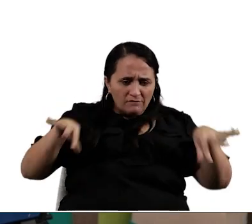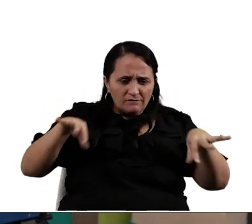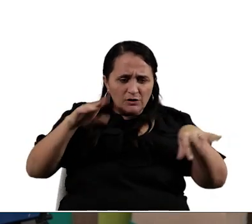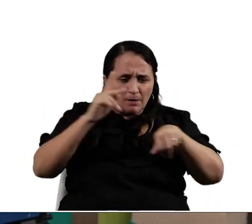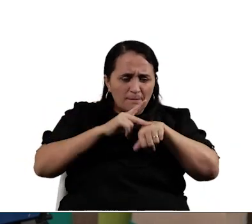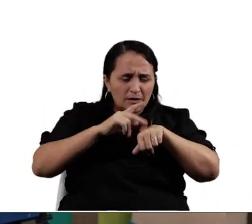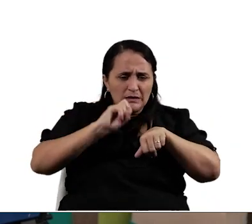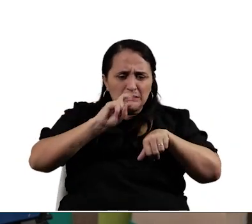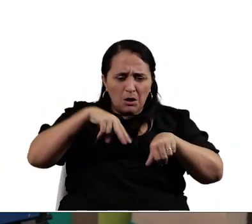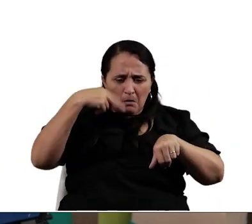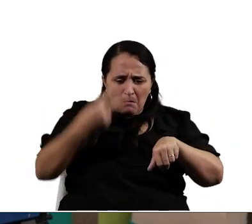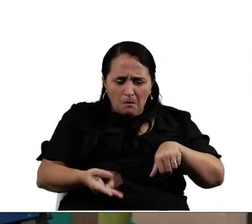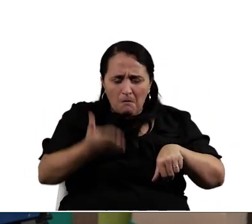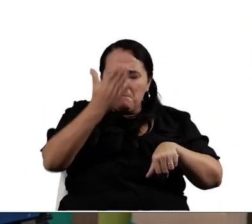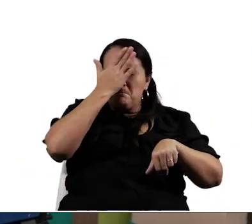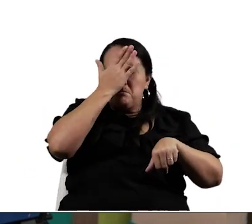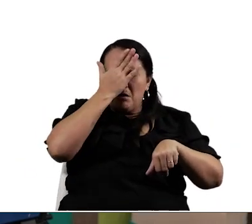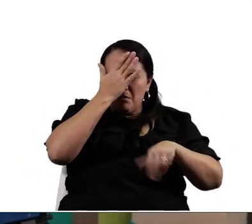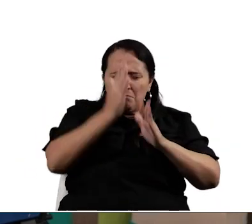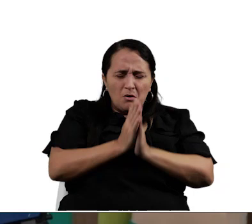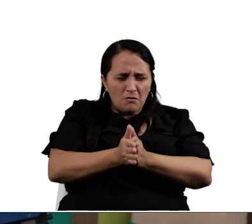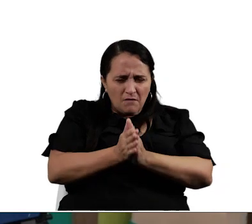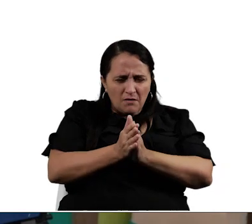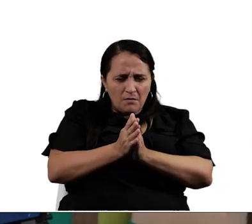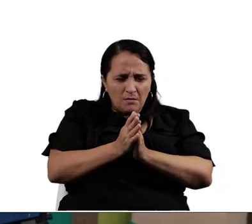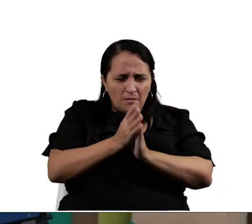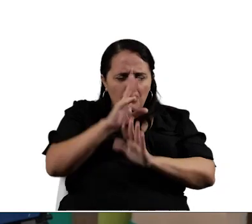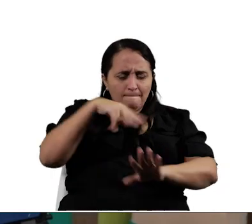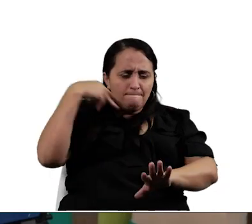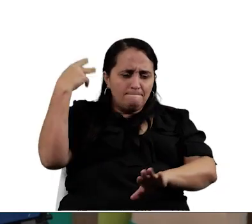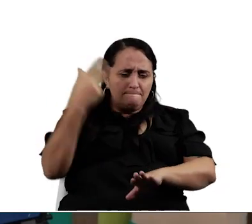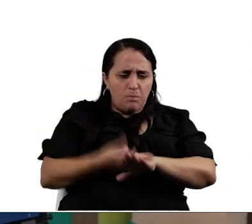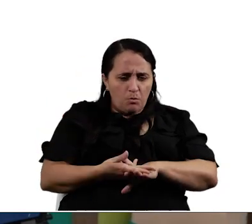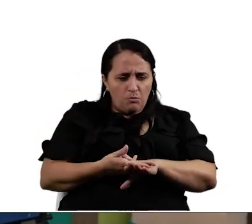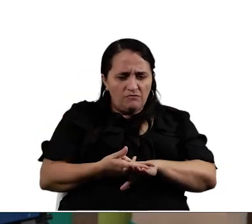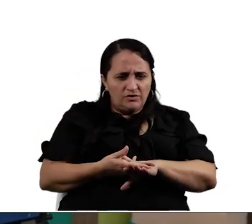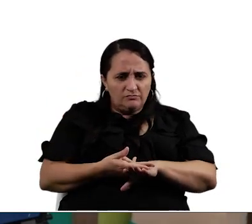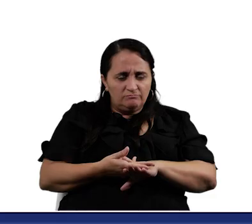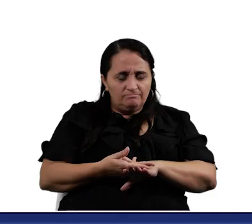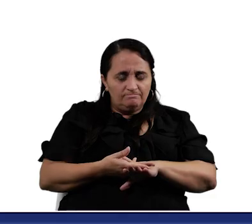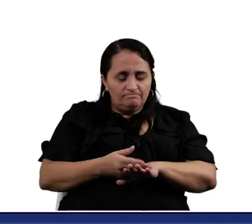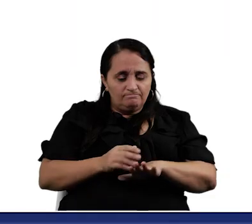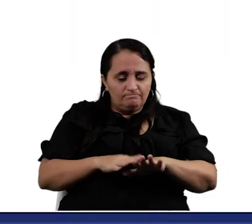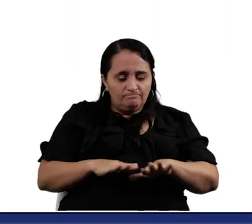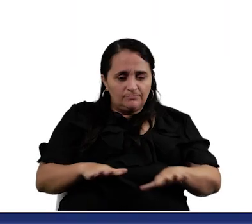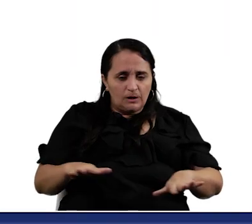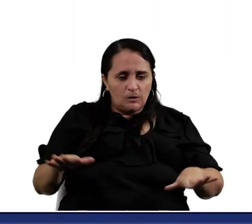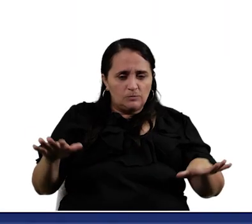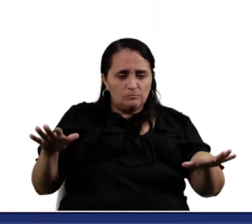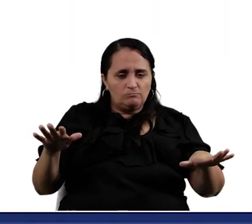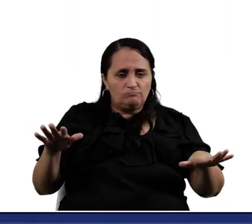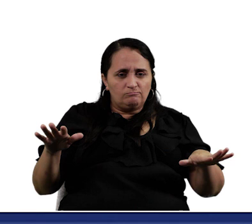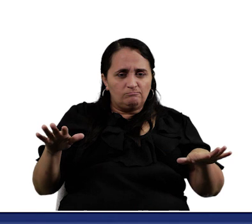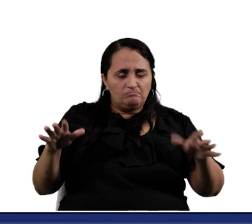me esborracho. Afasta a pedra, senão me esborracho. E puf! Caiu. Se